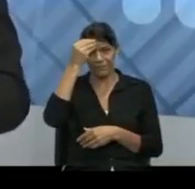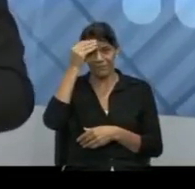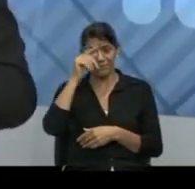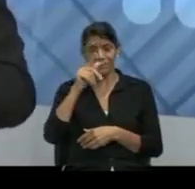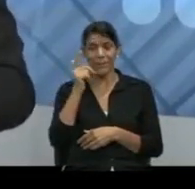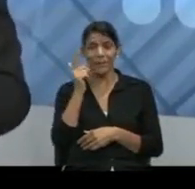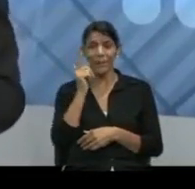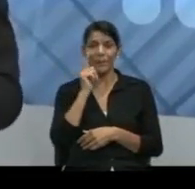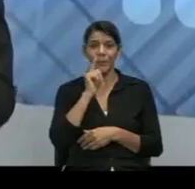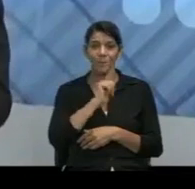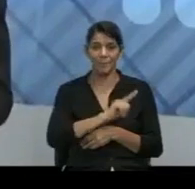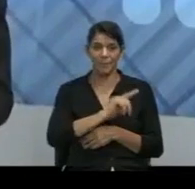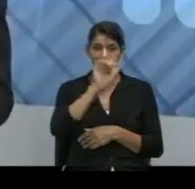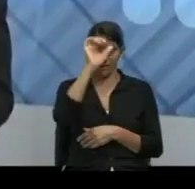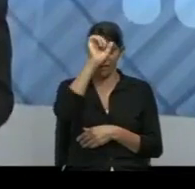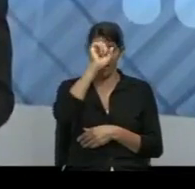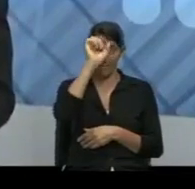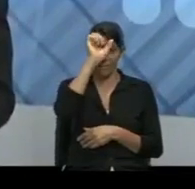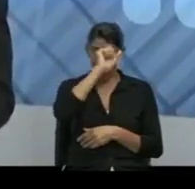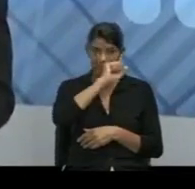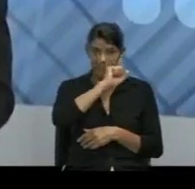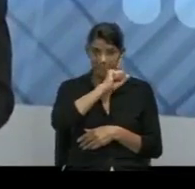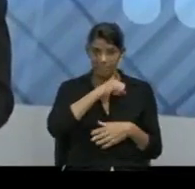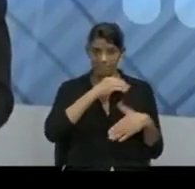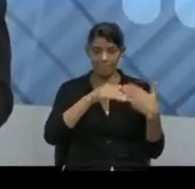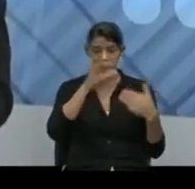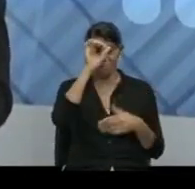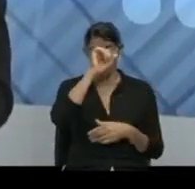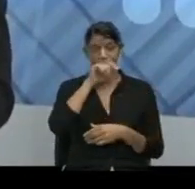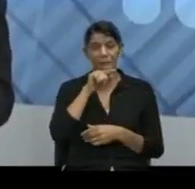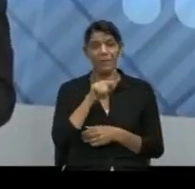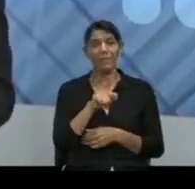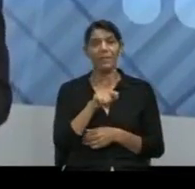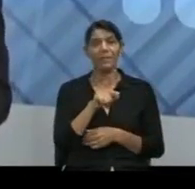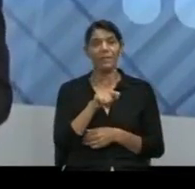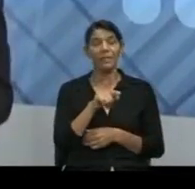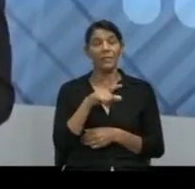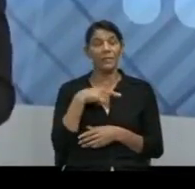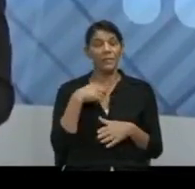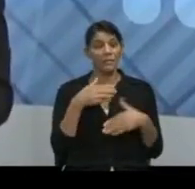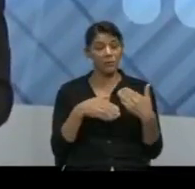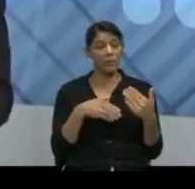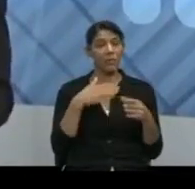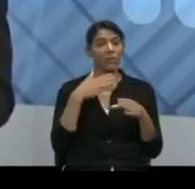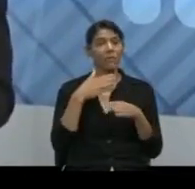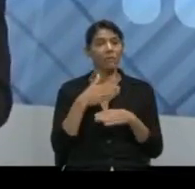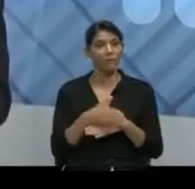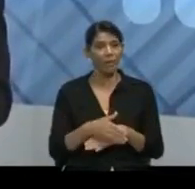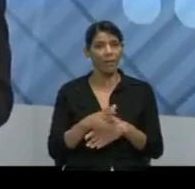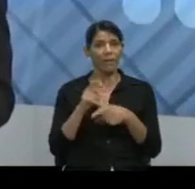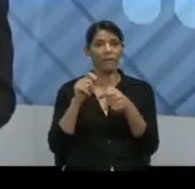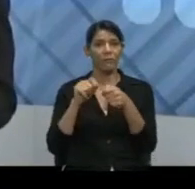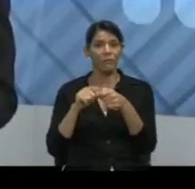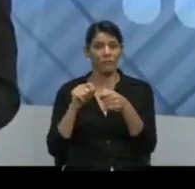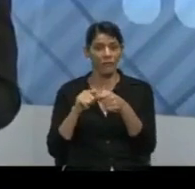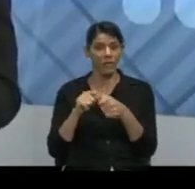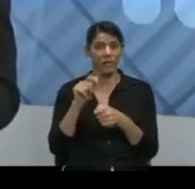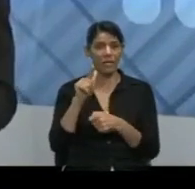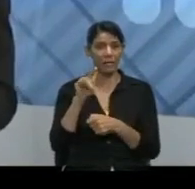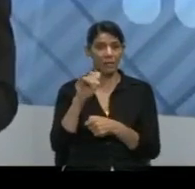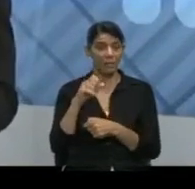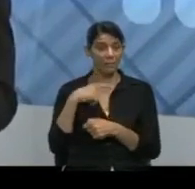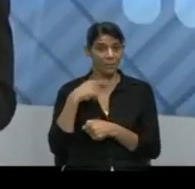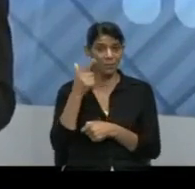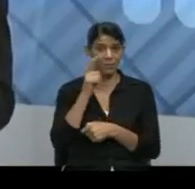você consegue aprender, gerar um aprendizado através daquilo, tá? Então, execute, vá em campo, faça o gabarito. Se